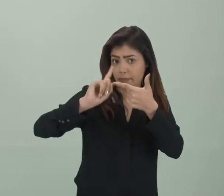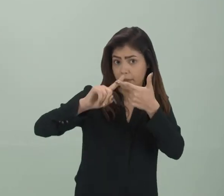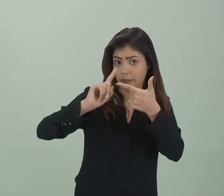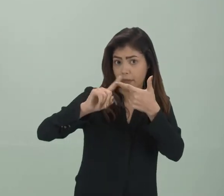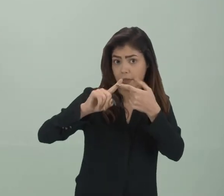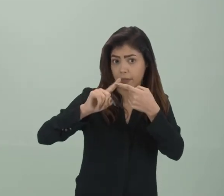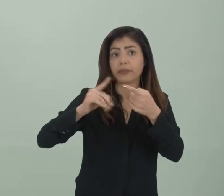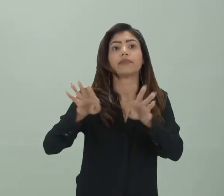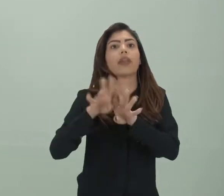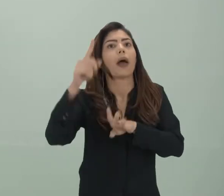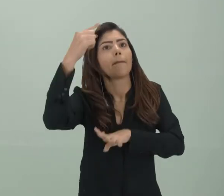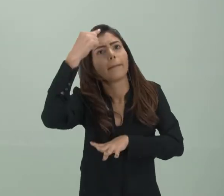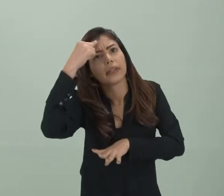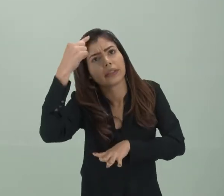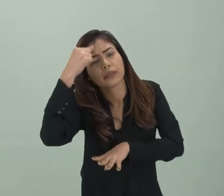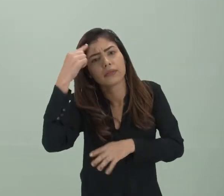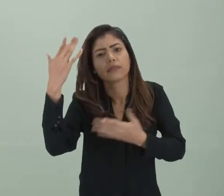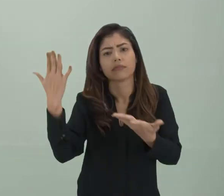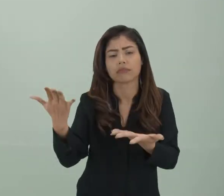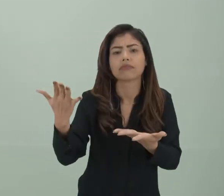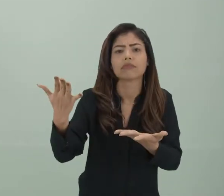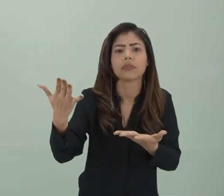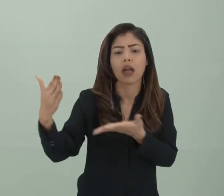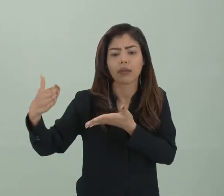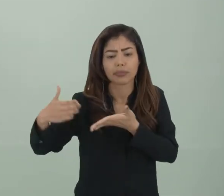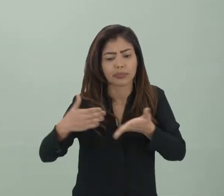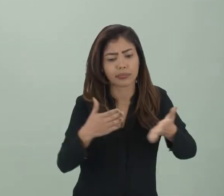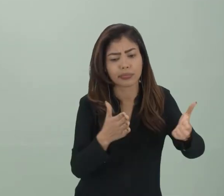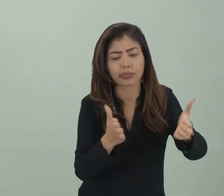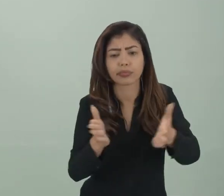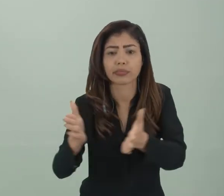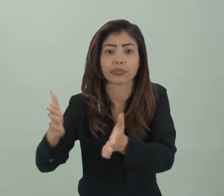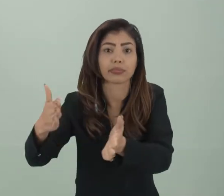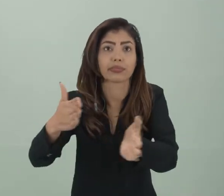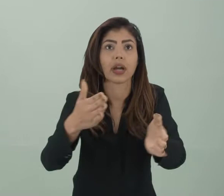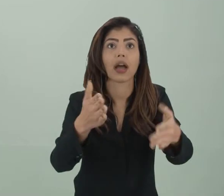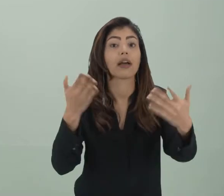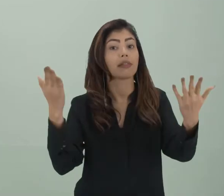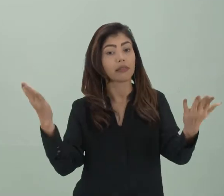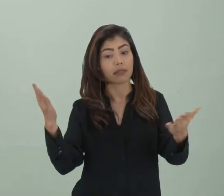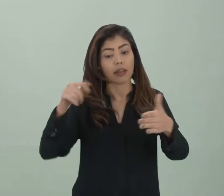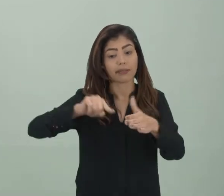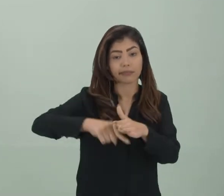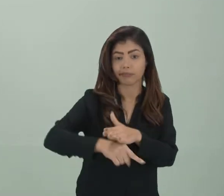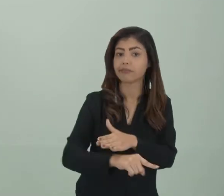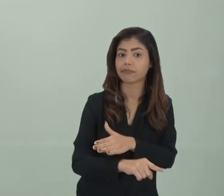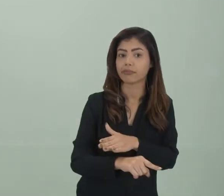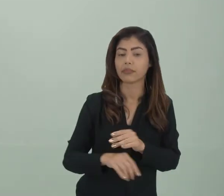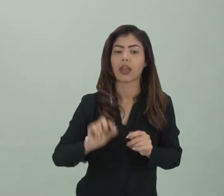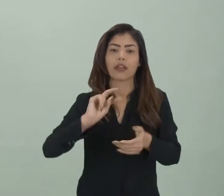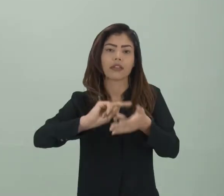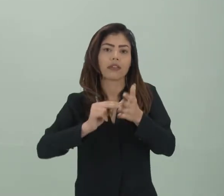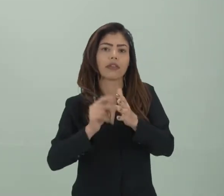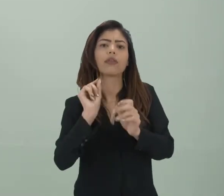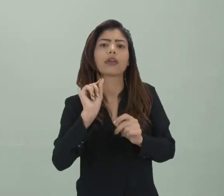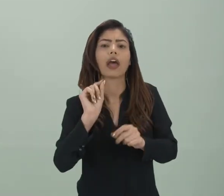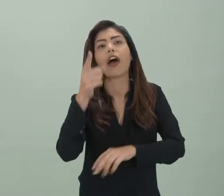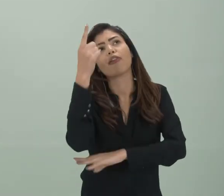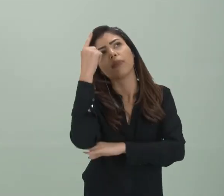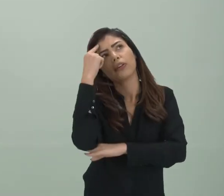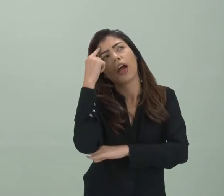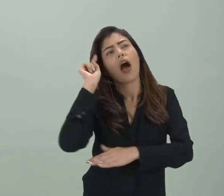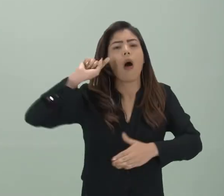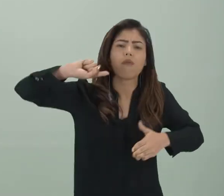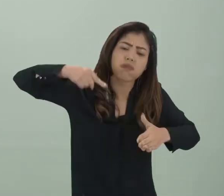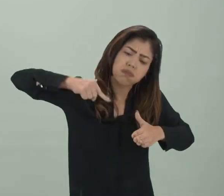mi pensamiento es un río subterráneo. Meu pensamento é um rio subterrâneo. Significa dizer que a pessoa tem um